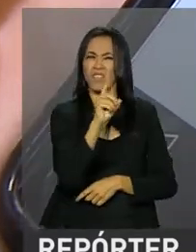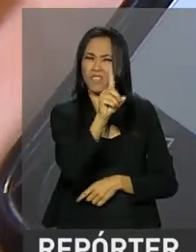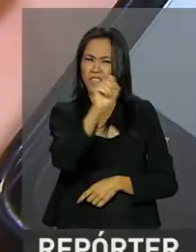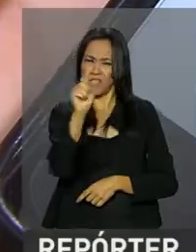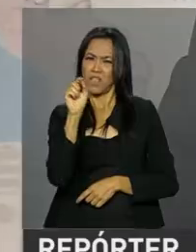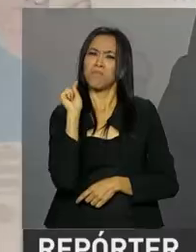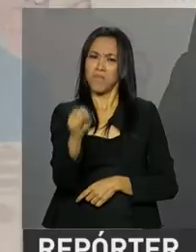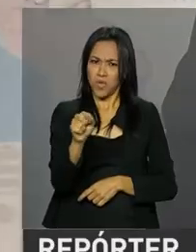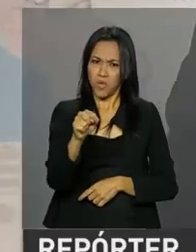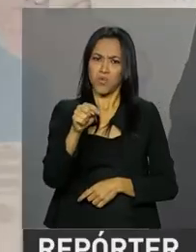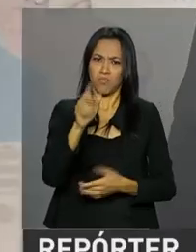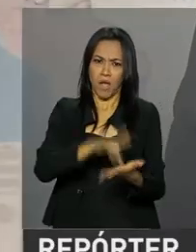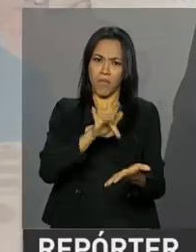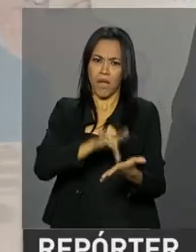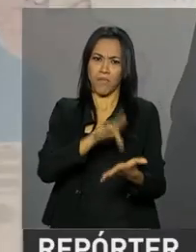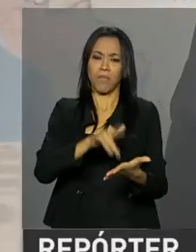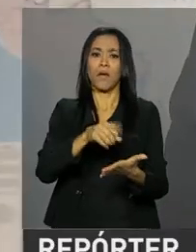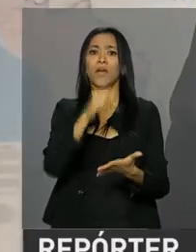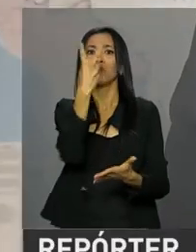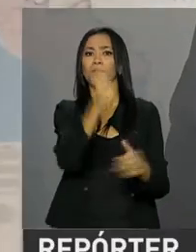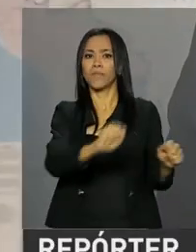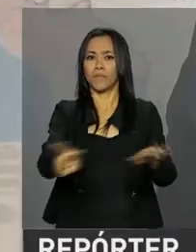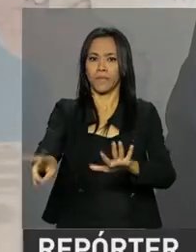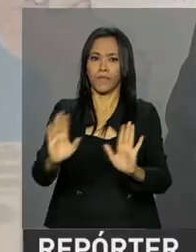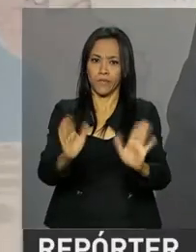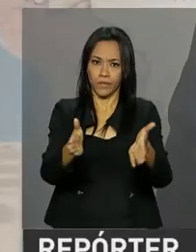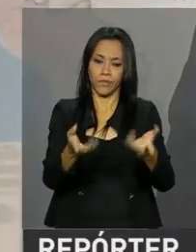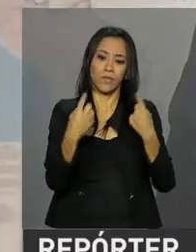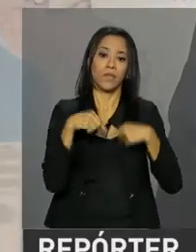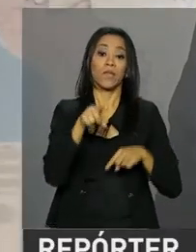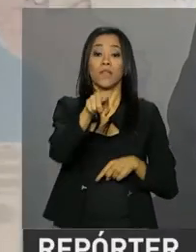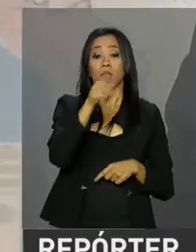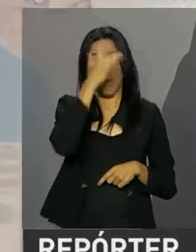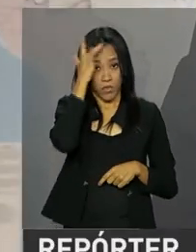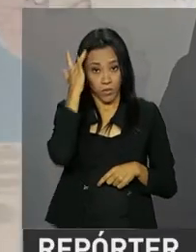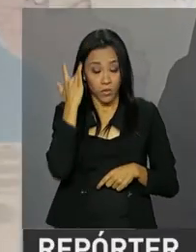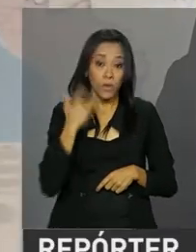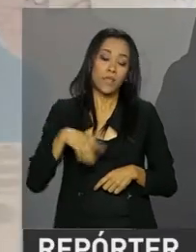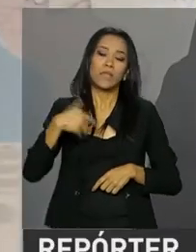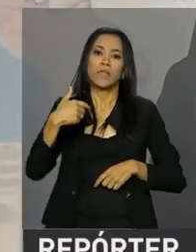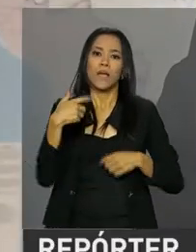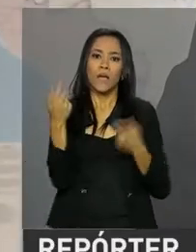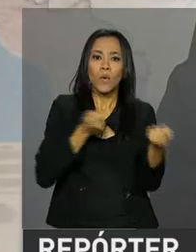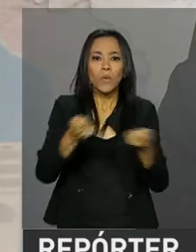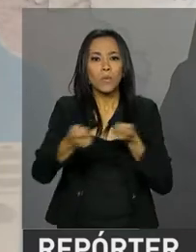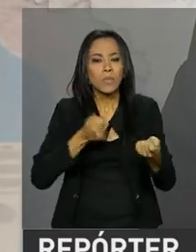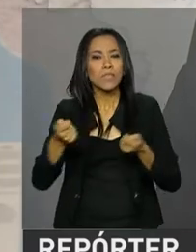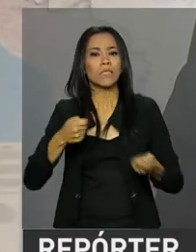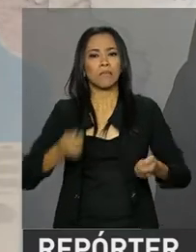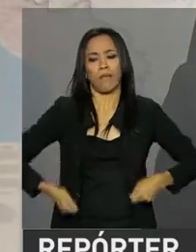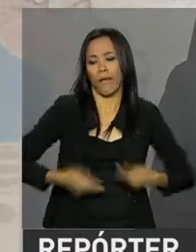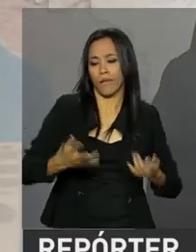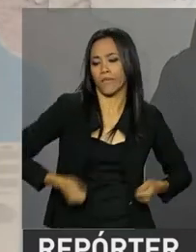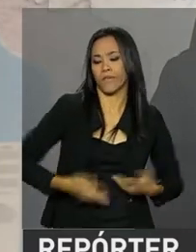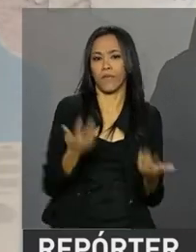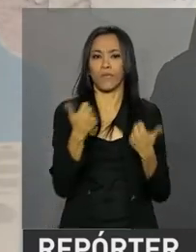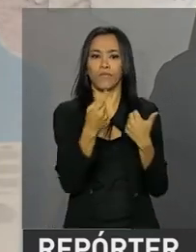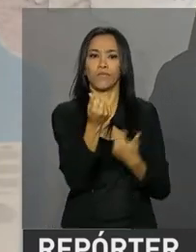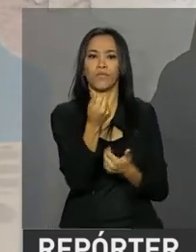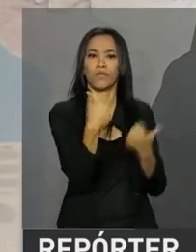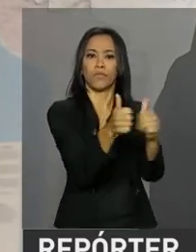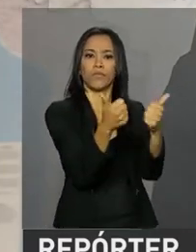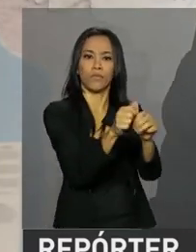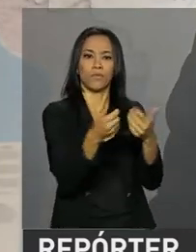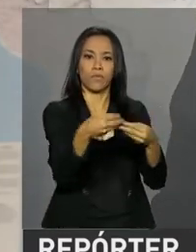duas semanas o trabalhador dele hoje ele economiza ao não ter que gastar com vale transporte a não